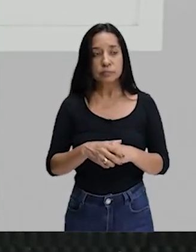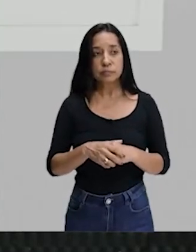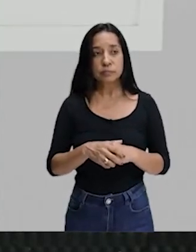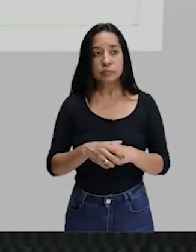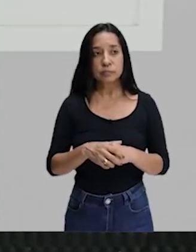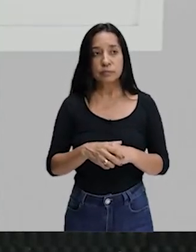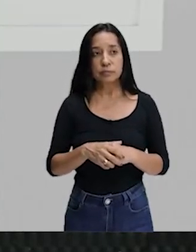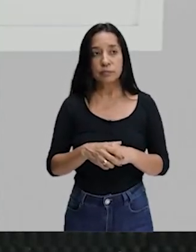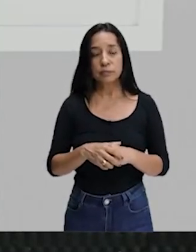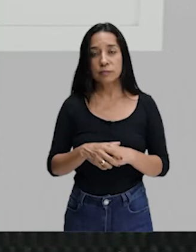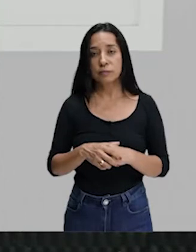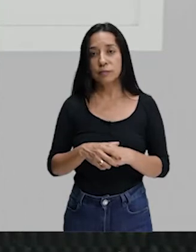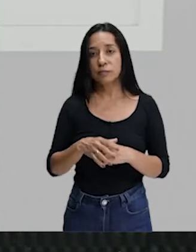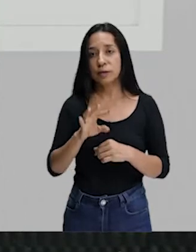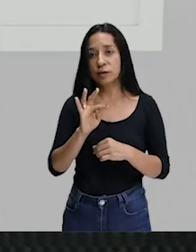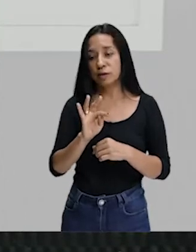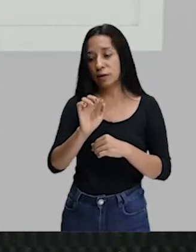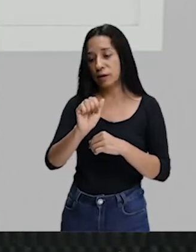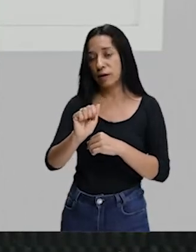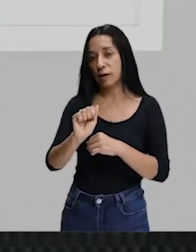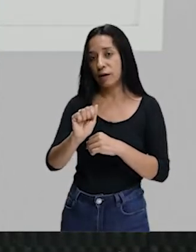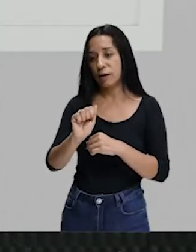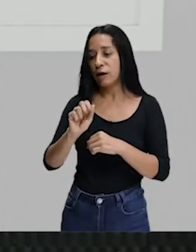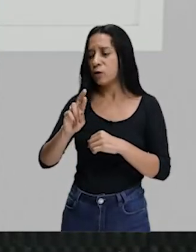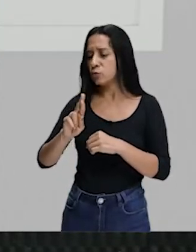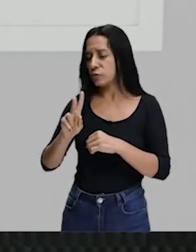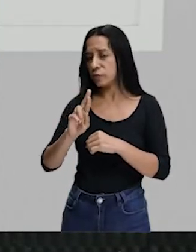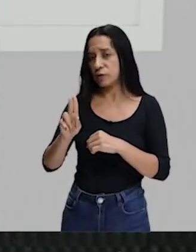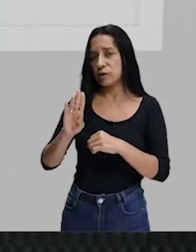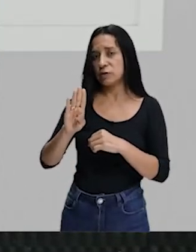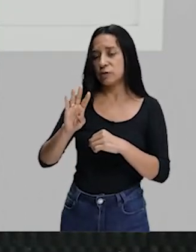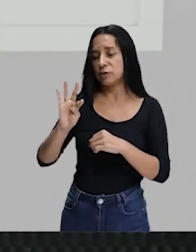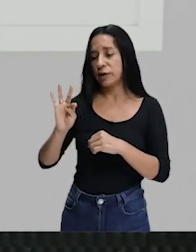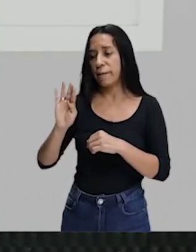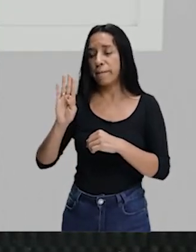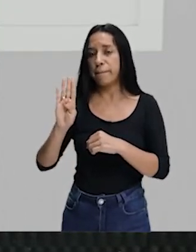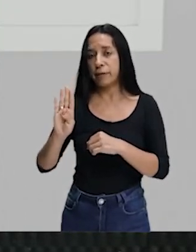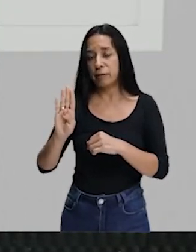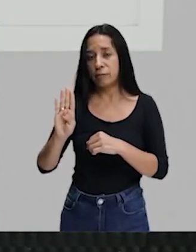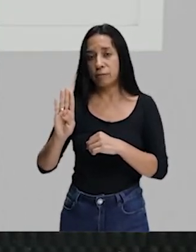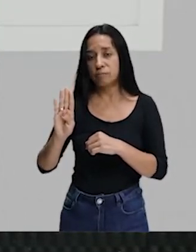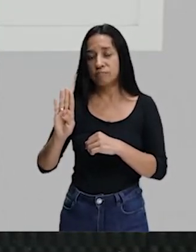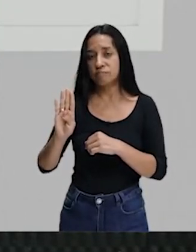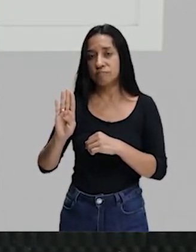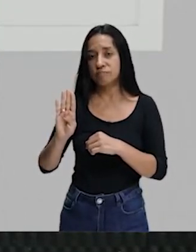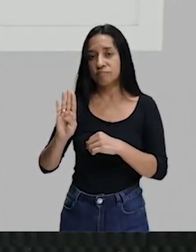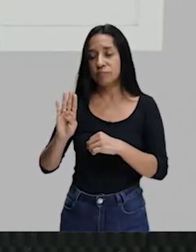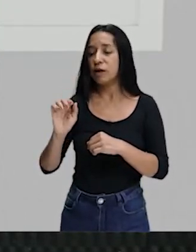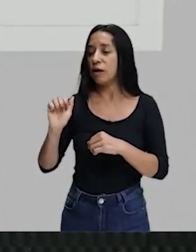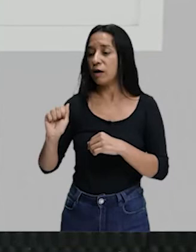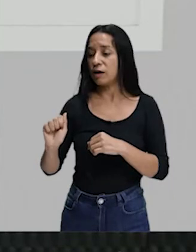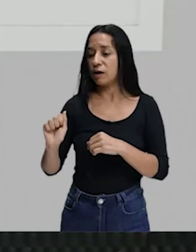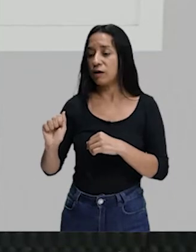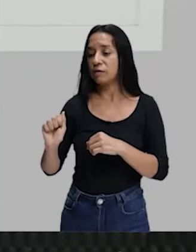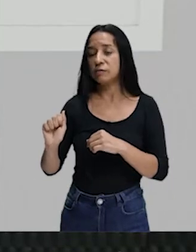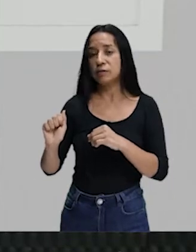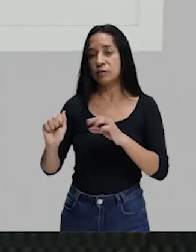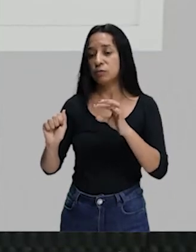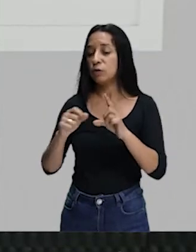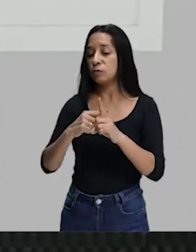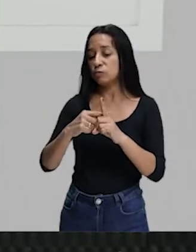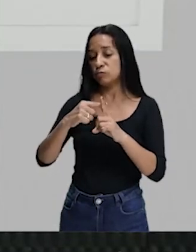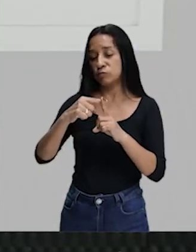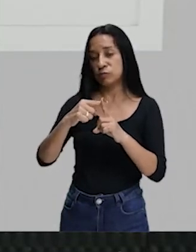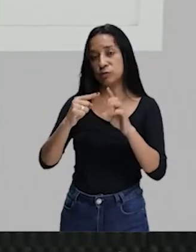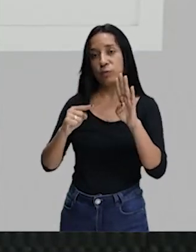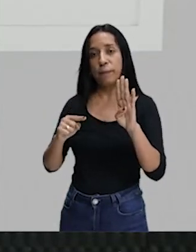ele sendo um condutor, as temperaturas serão diferentes. A temperatura na extremidade A, que é onde o calor ele está